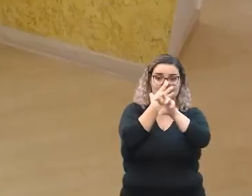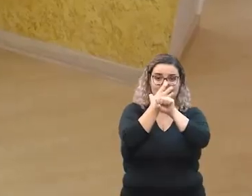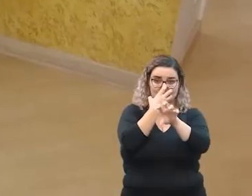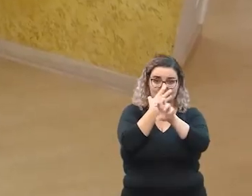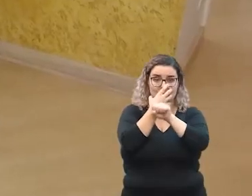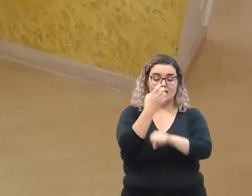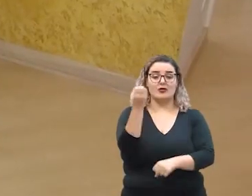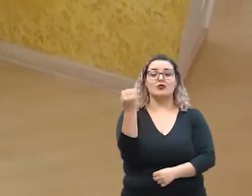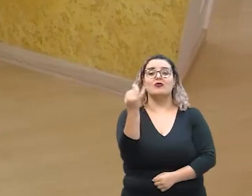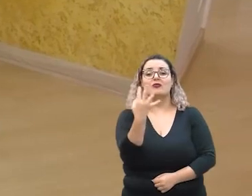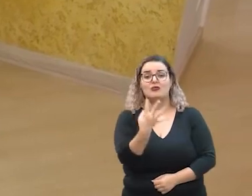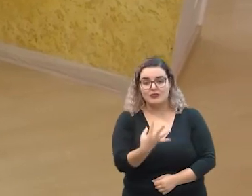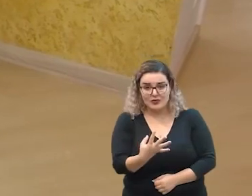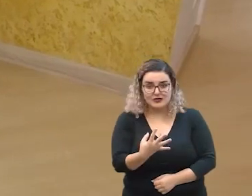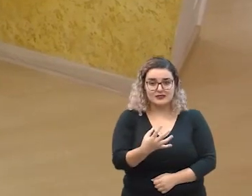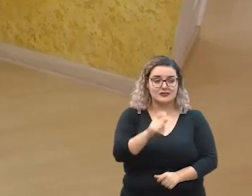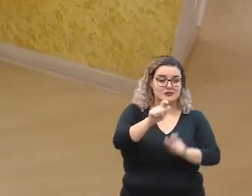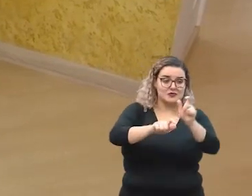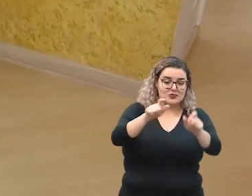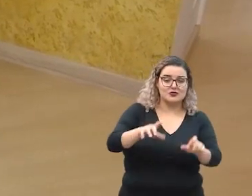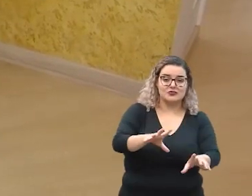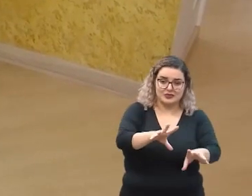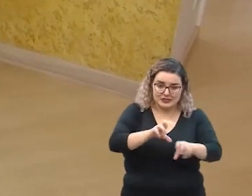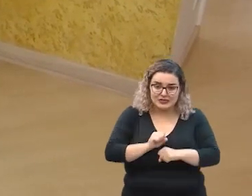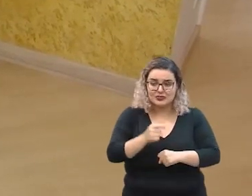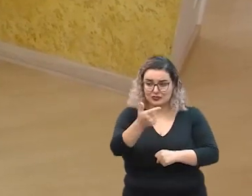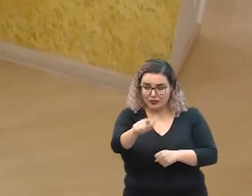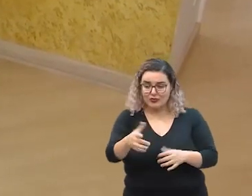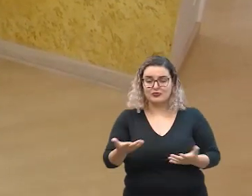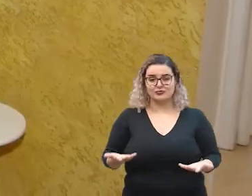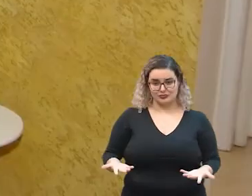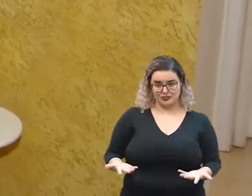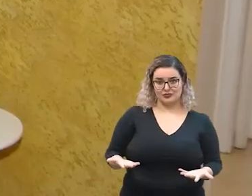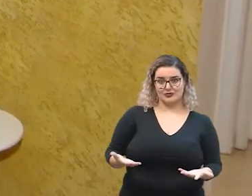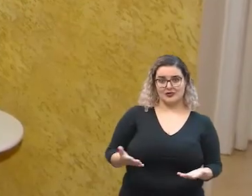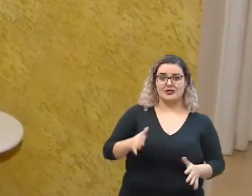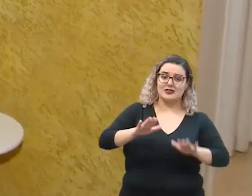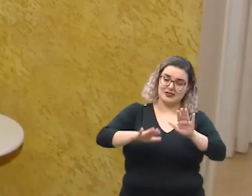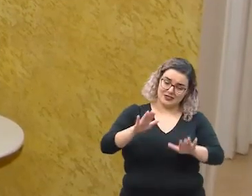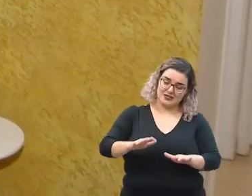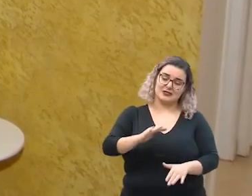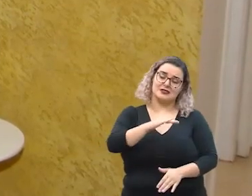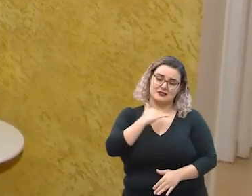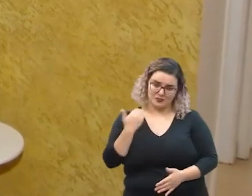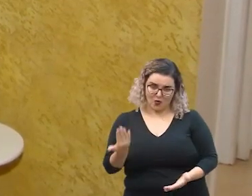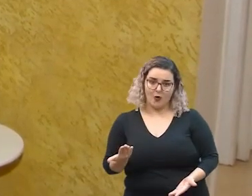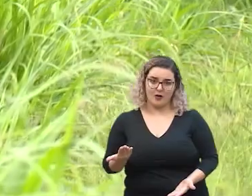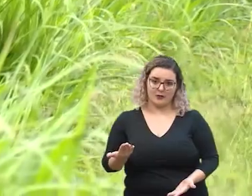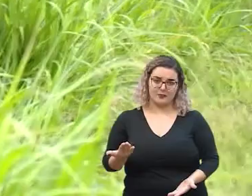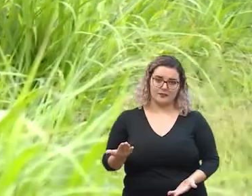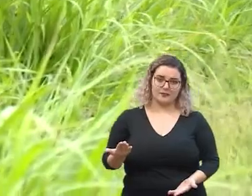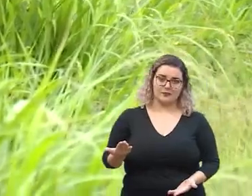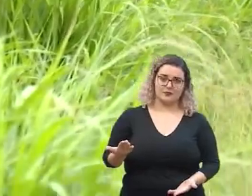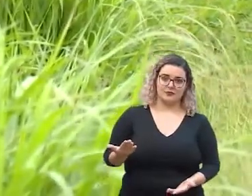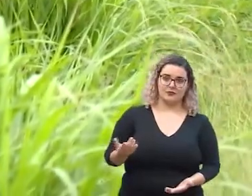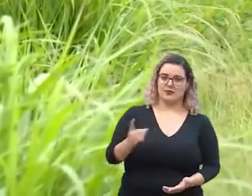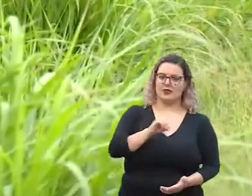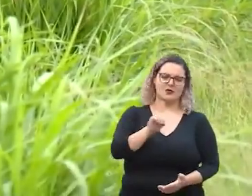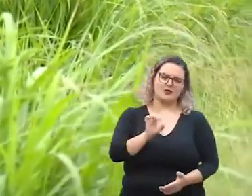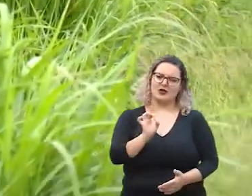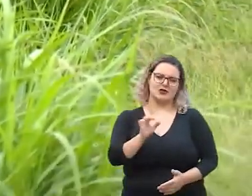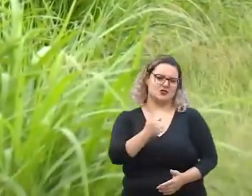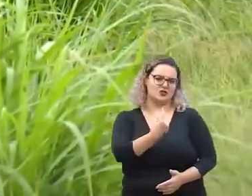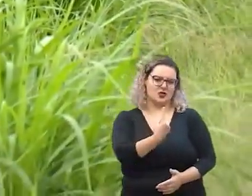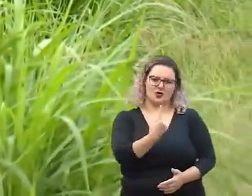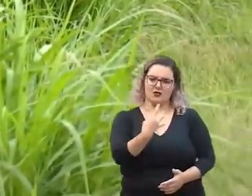quantas vítimas nós tivemos e temos ainda de pessoas que vêm ao óbito. Então não é só 14 dias